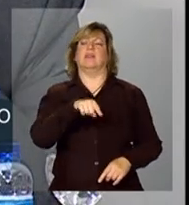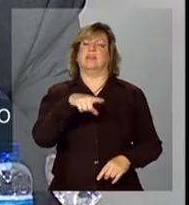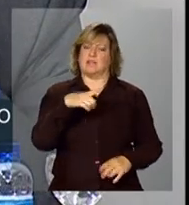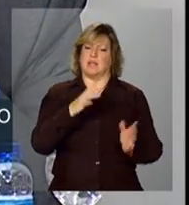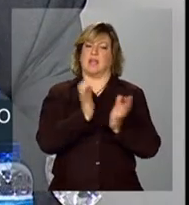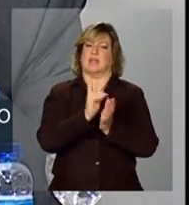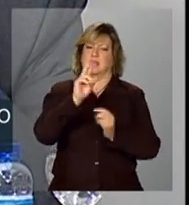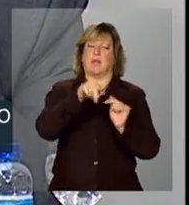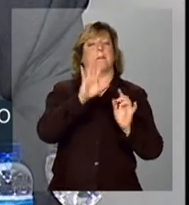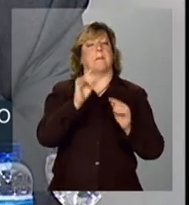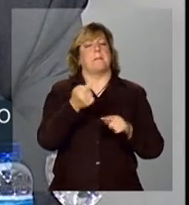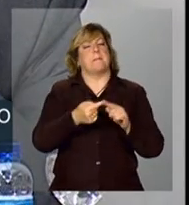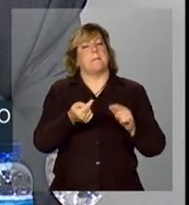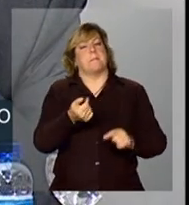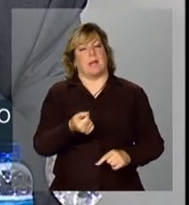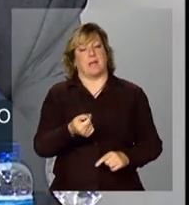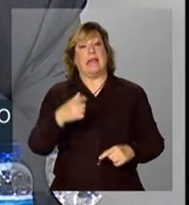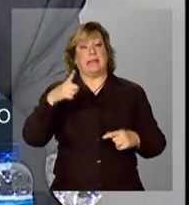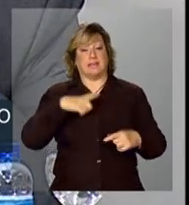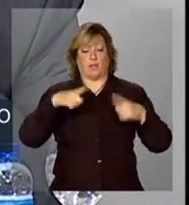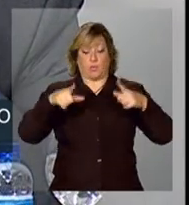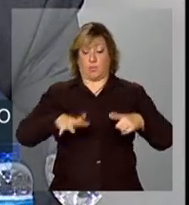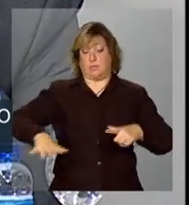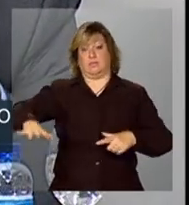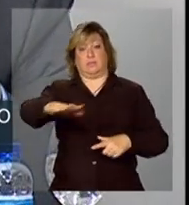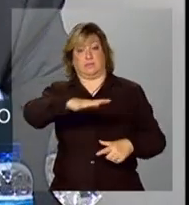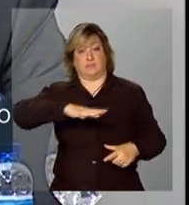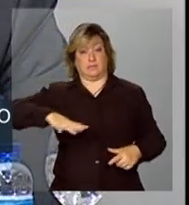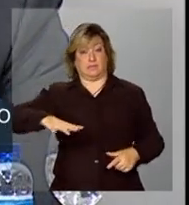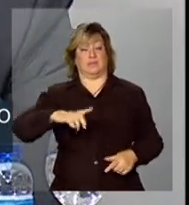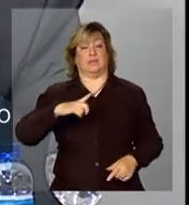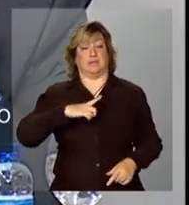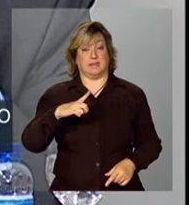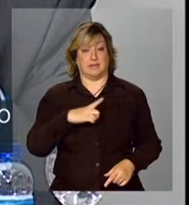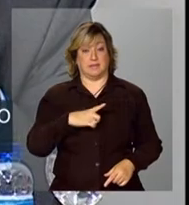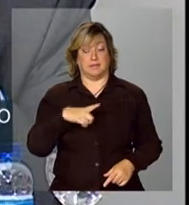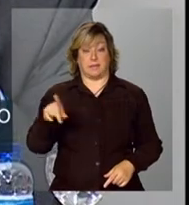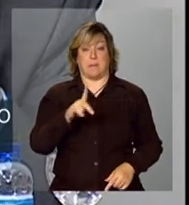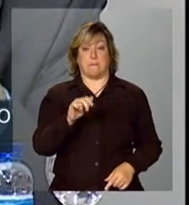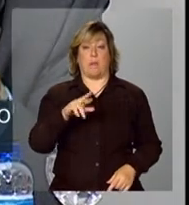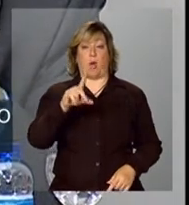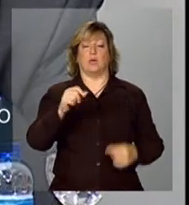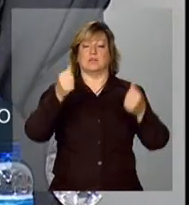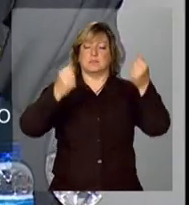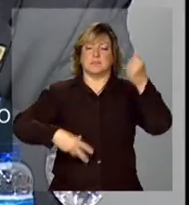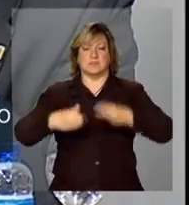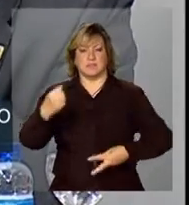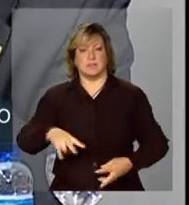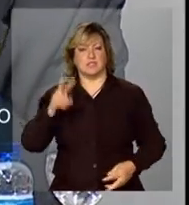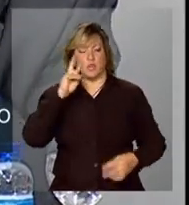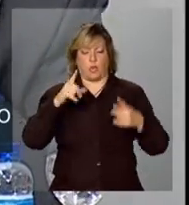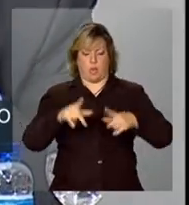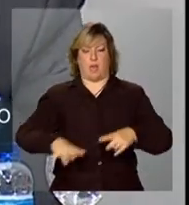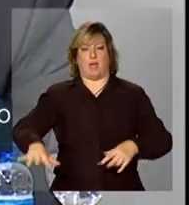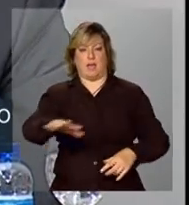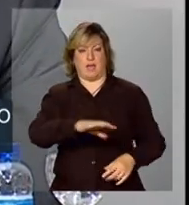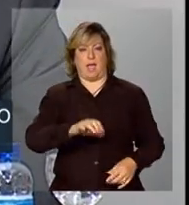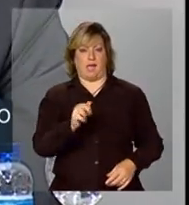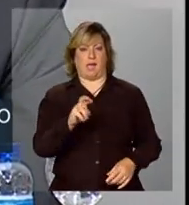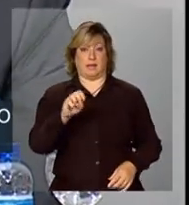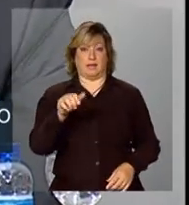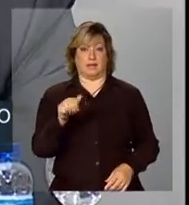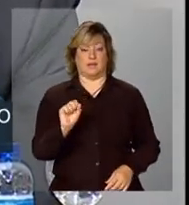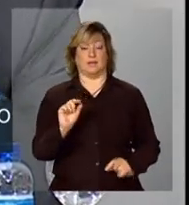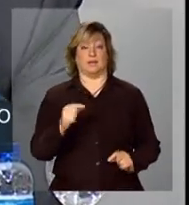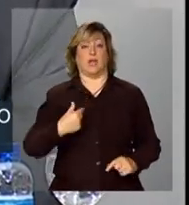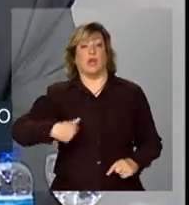pequena. Existem áreas que estão... O Paulo falou de áreas que nós corremos o risco aqui